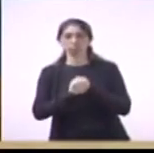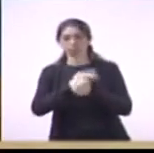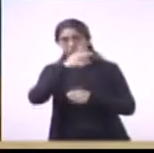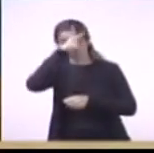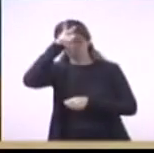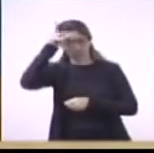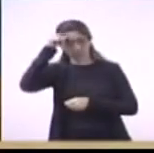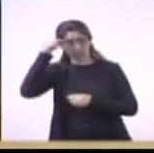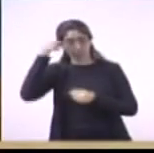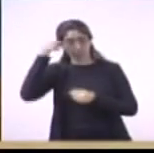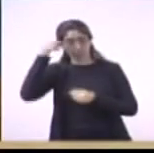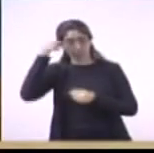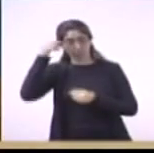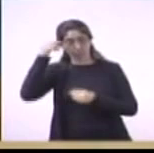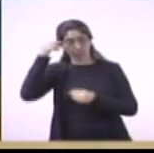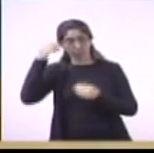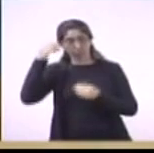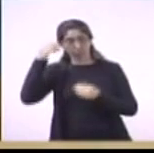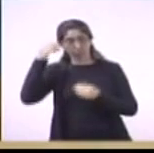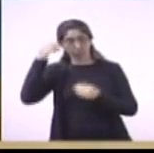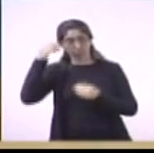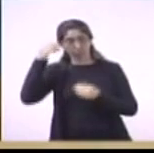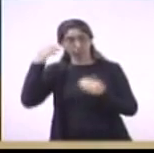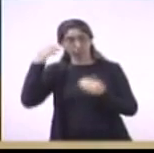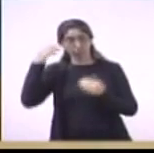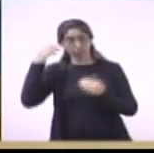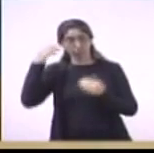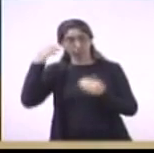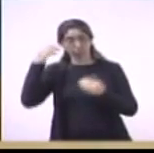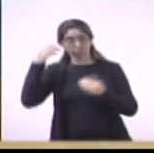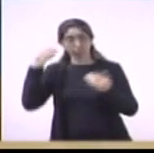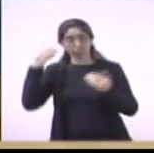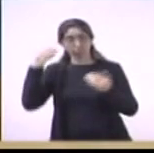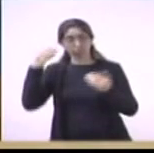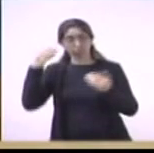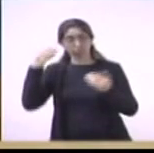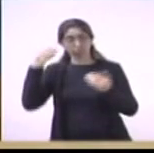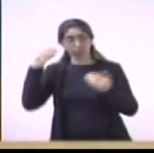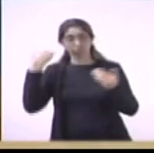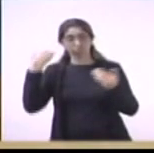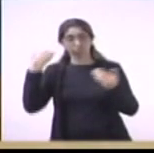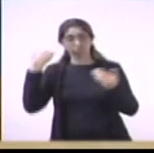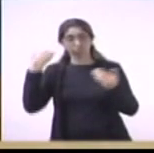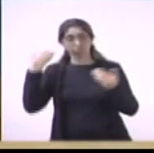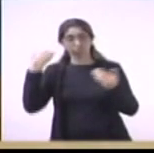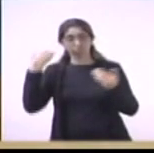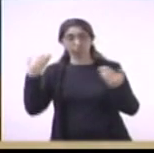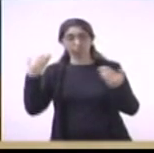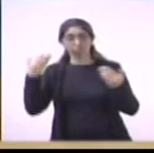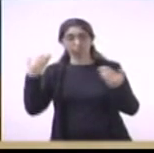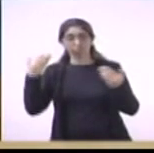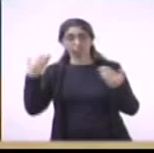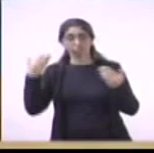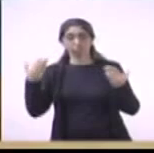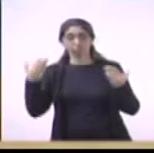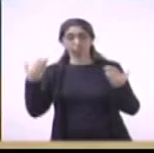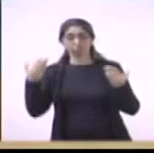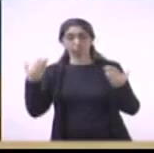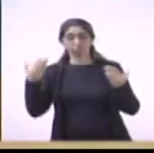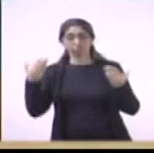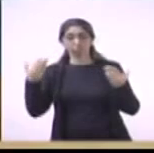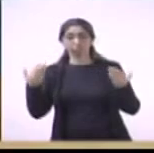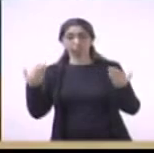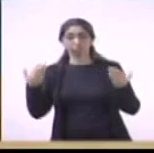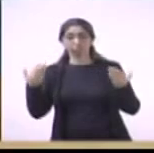o prefeito José Pavan, por ter implantado a lei de uma forma rápida e adequada a todas as necessidades que a